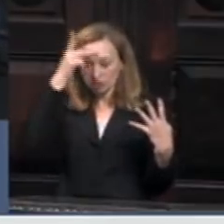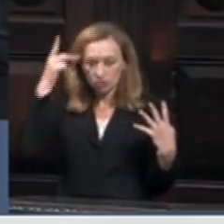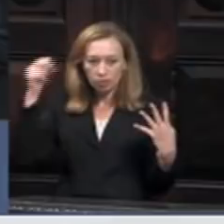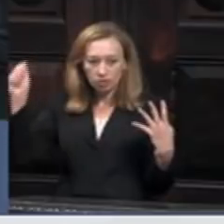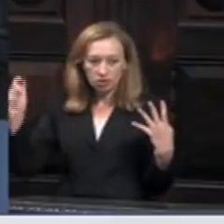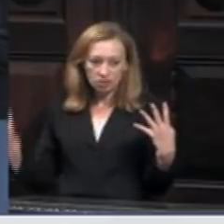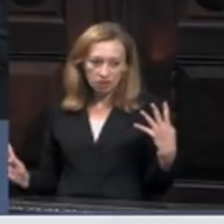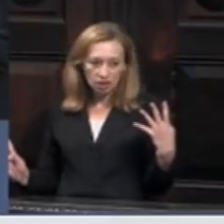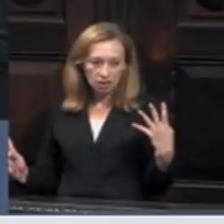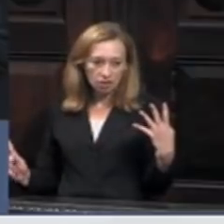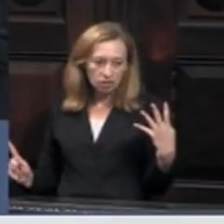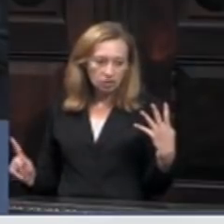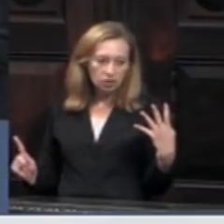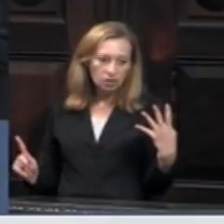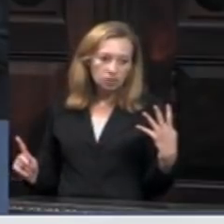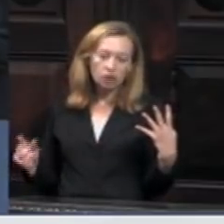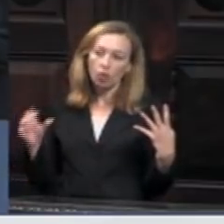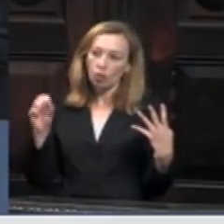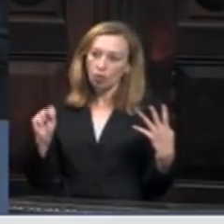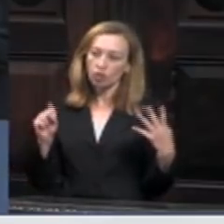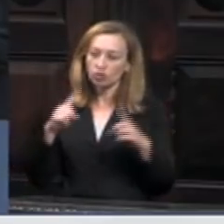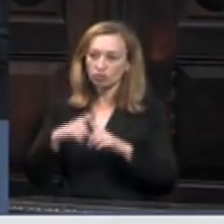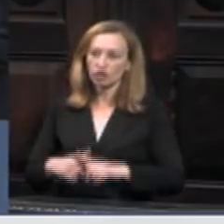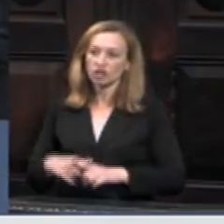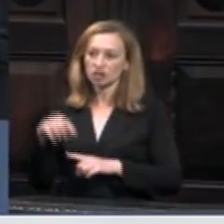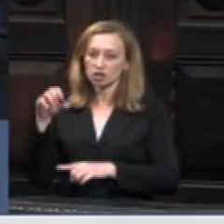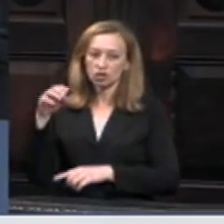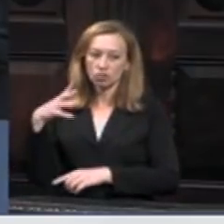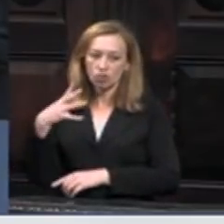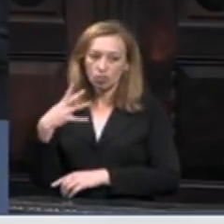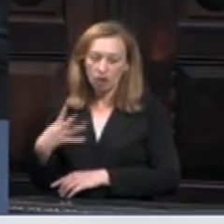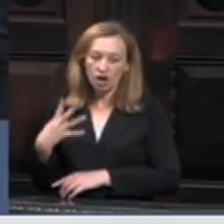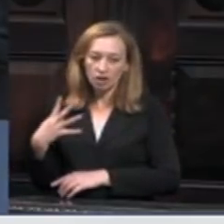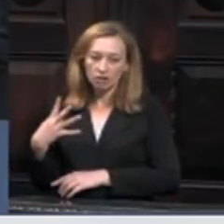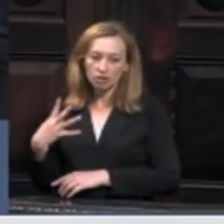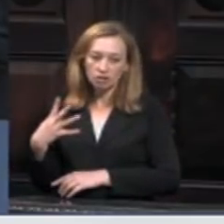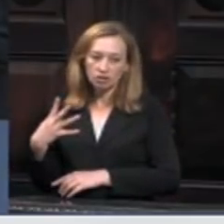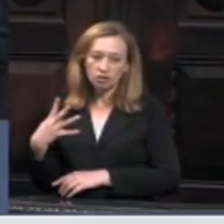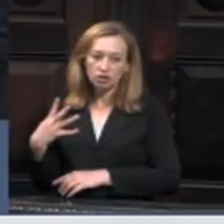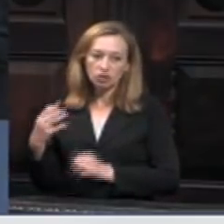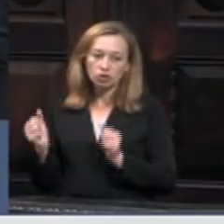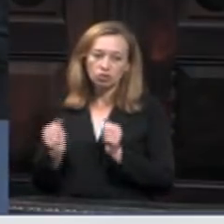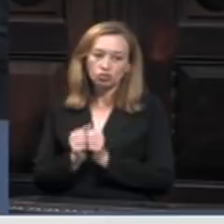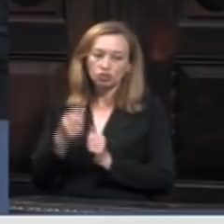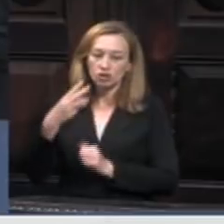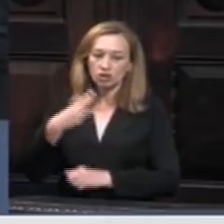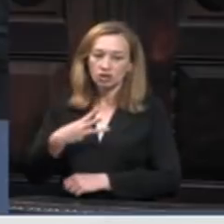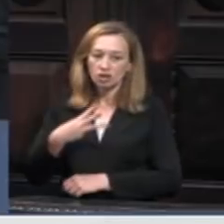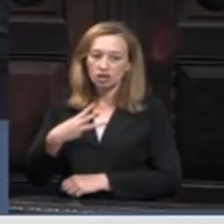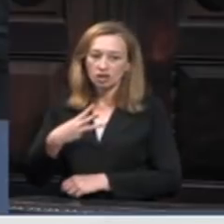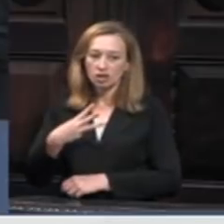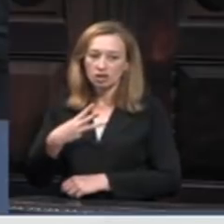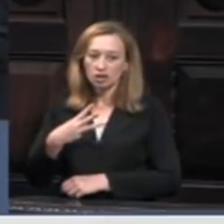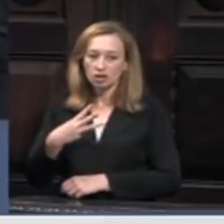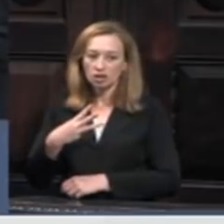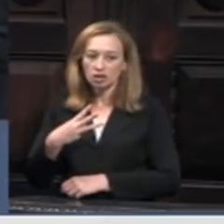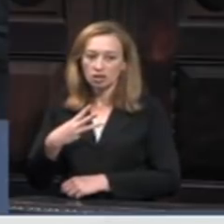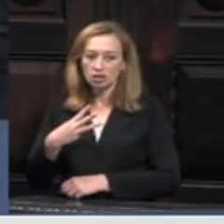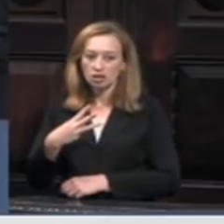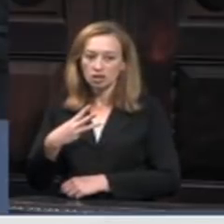Então, são 8 mil vezes 4 mil, 13 meses, incluindo o 13º. Dá